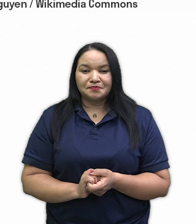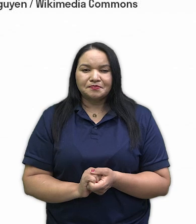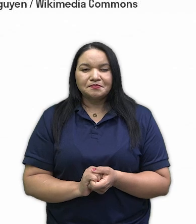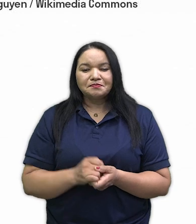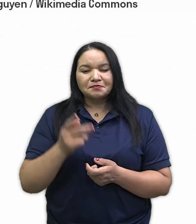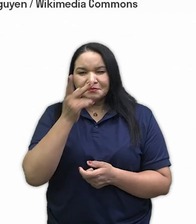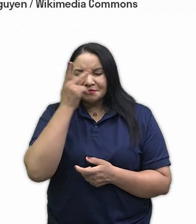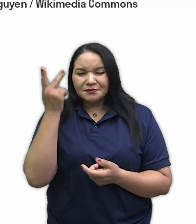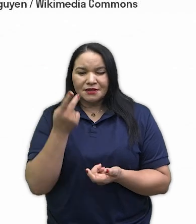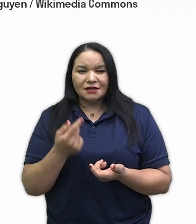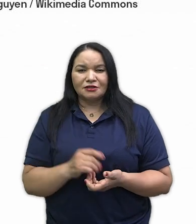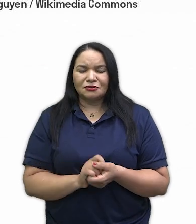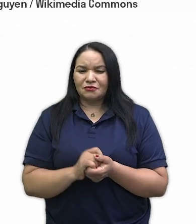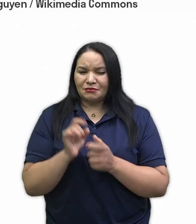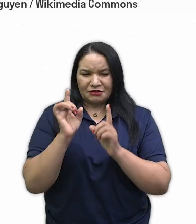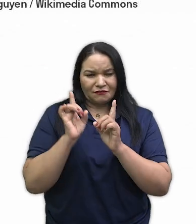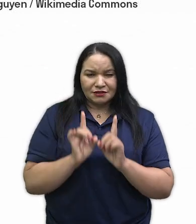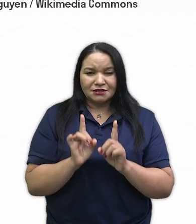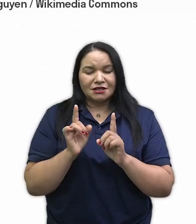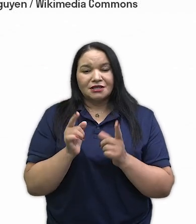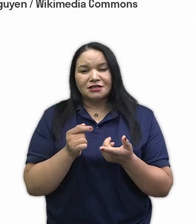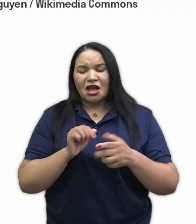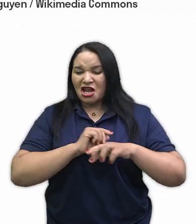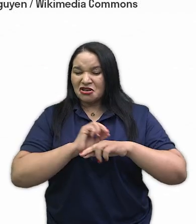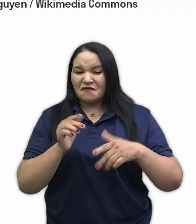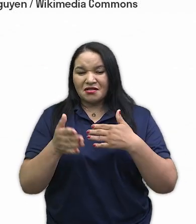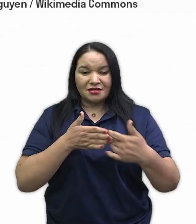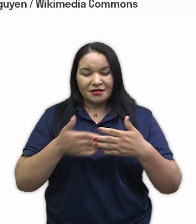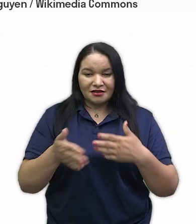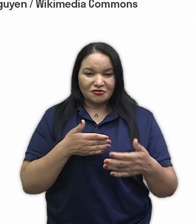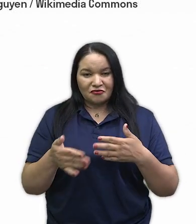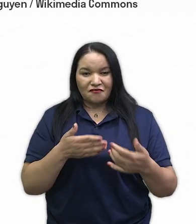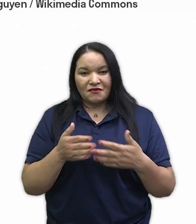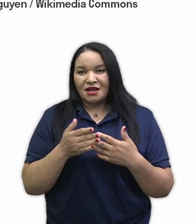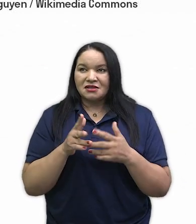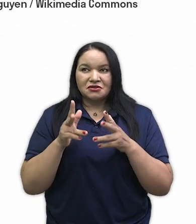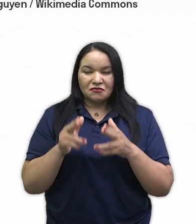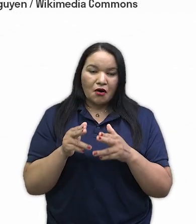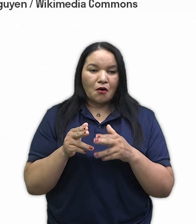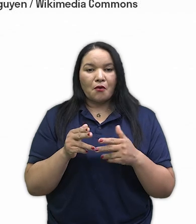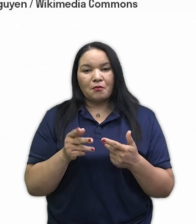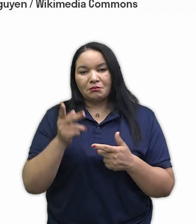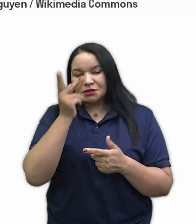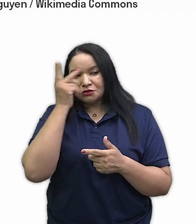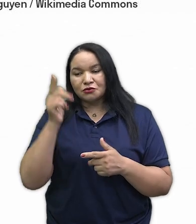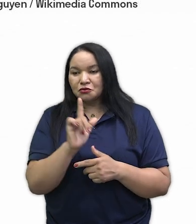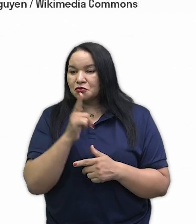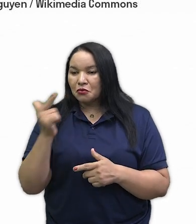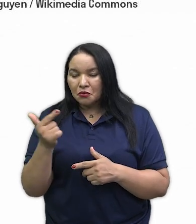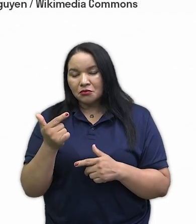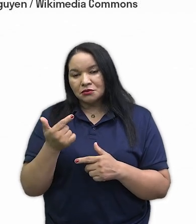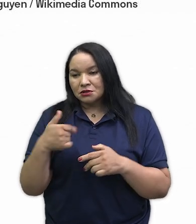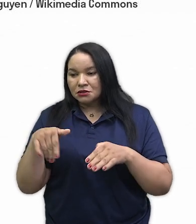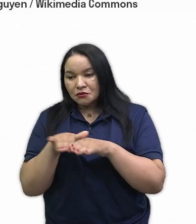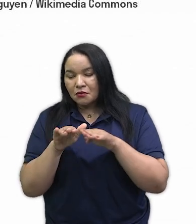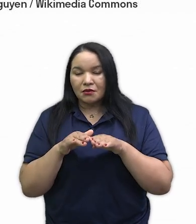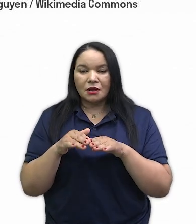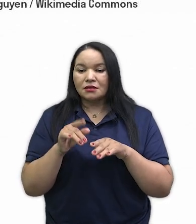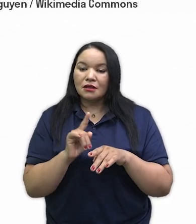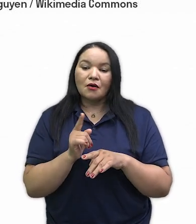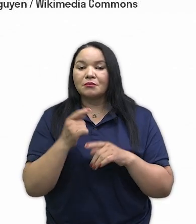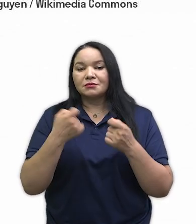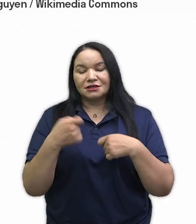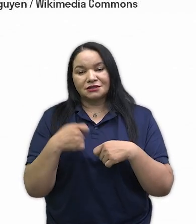seja qual for o tipo, para fazer da mesma forma como é feito para as pessoas sem deficiência. Observem aí nessa imagem aí